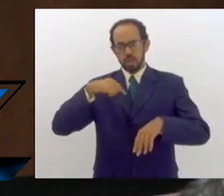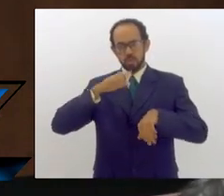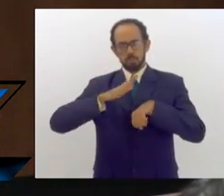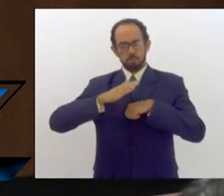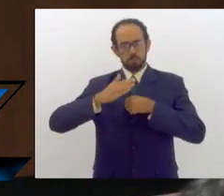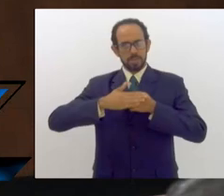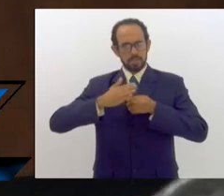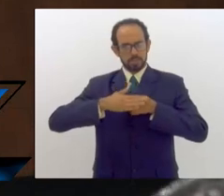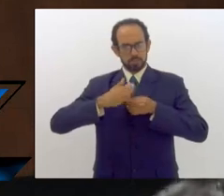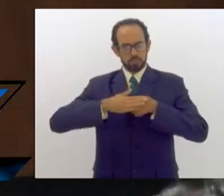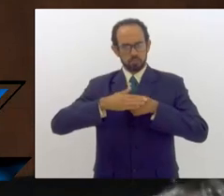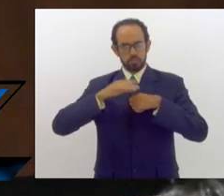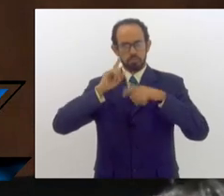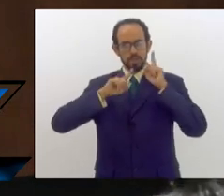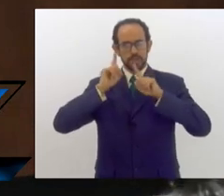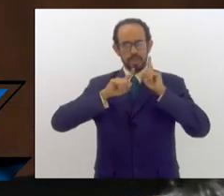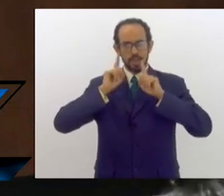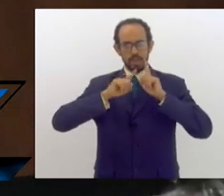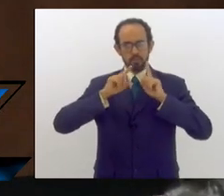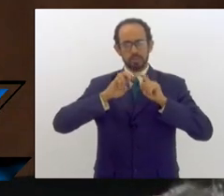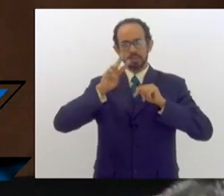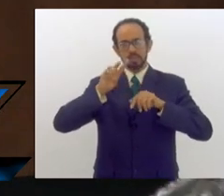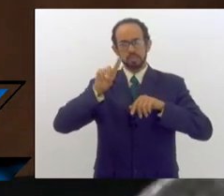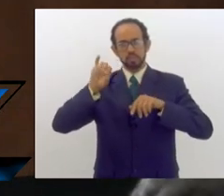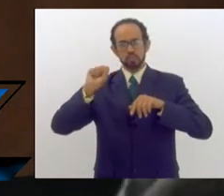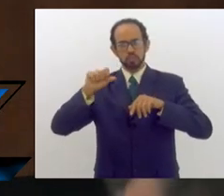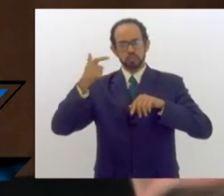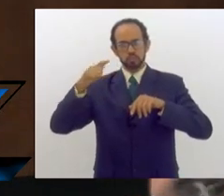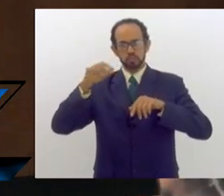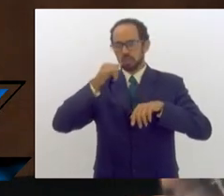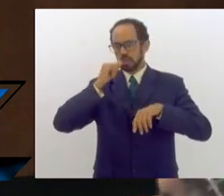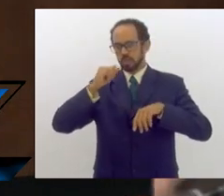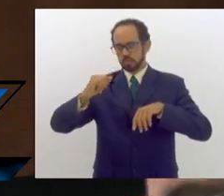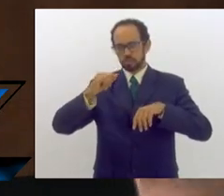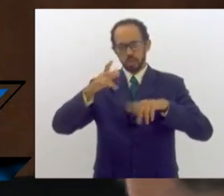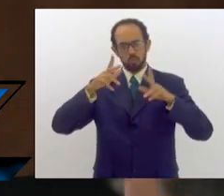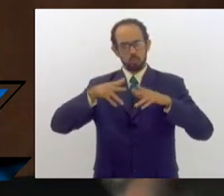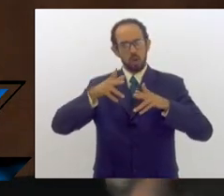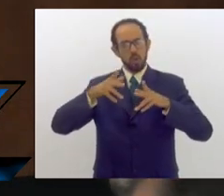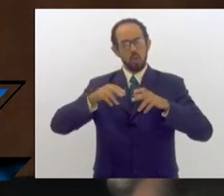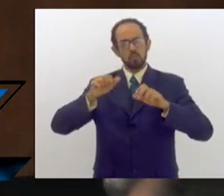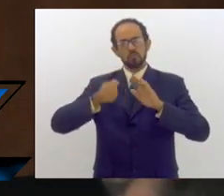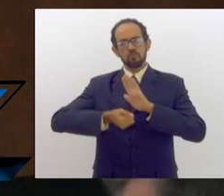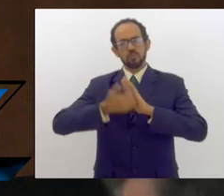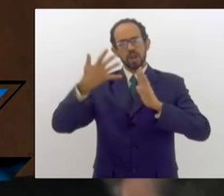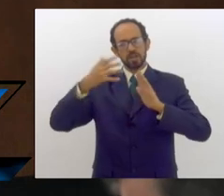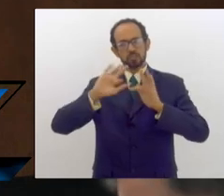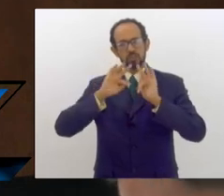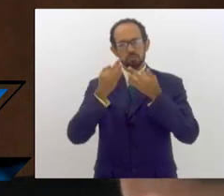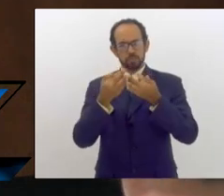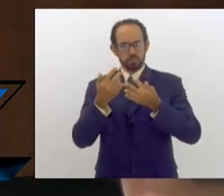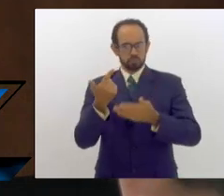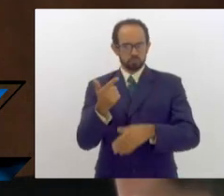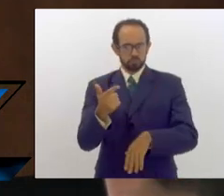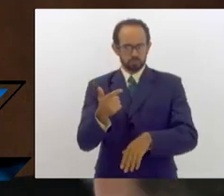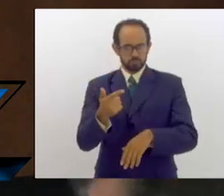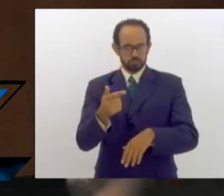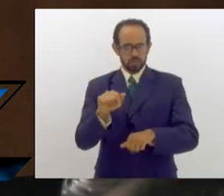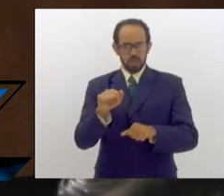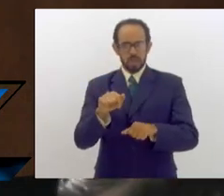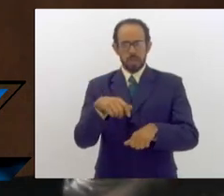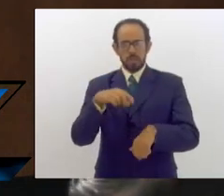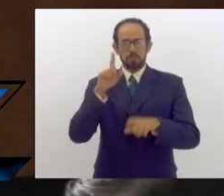fiquei três dias sem energia na minha residência com milhares de famílias ficaram Maricá a cidade que hoje praticamente dobrou sua população